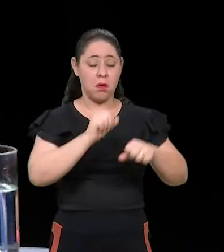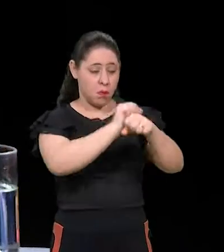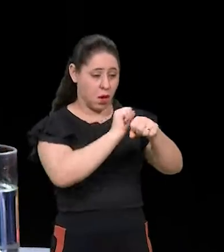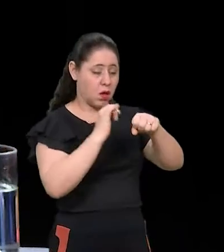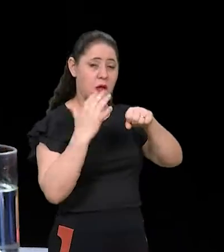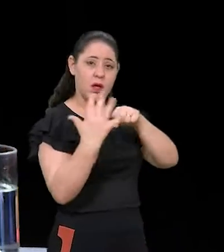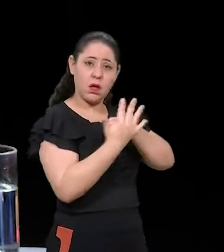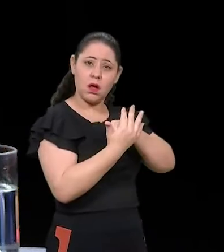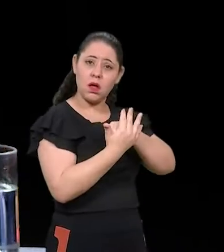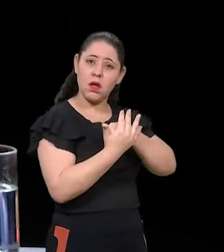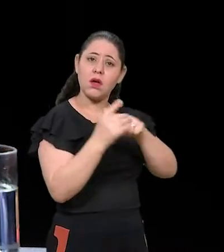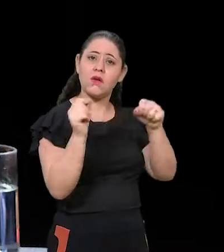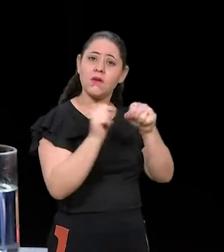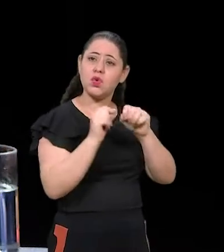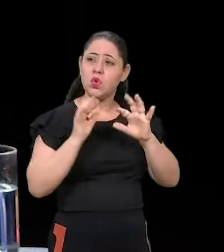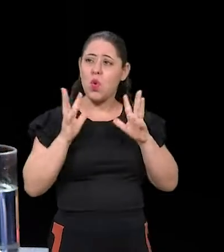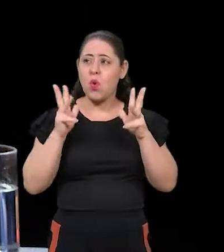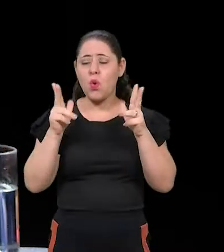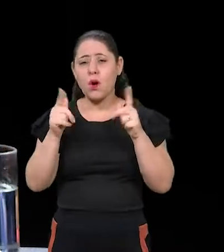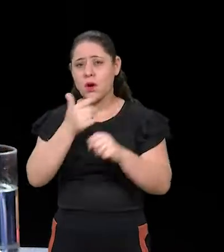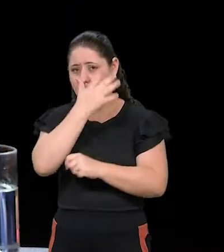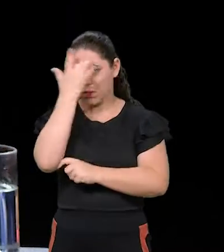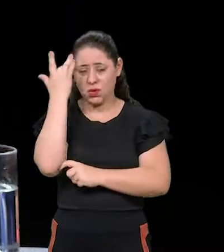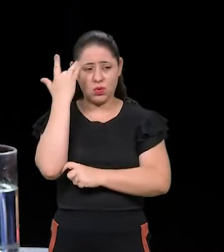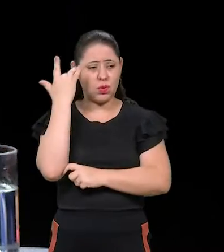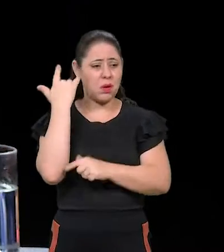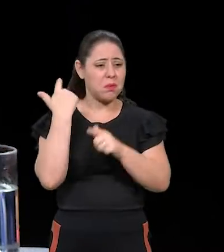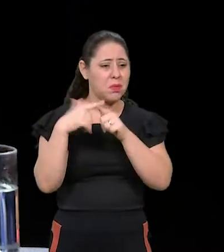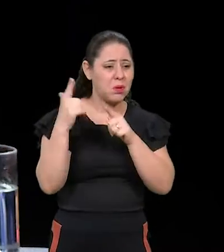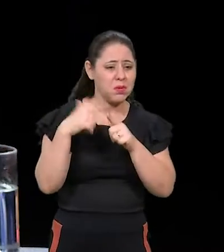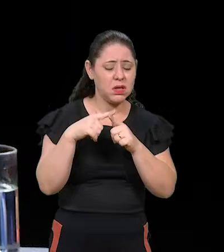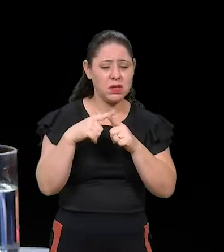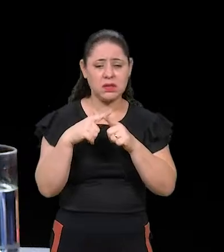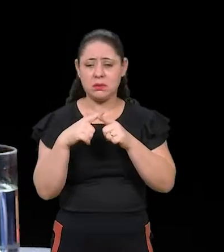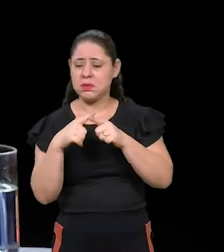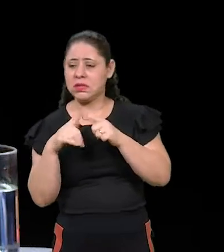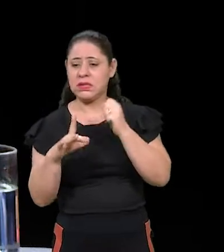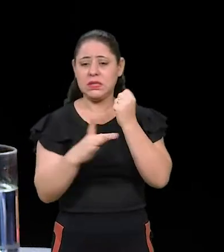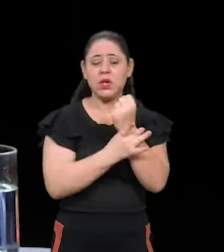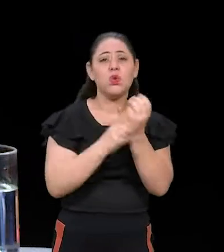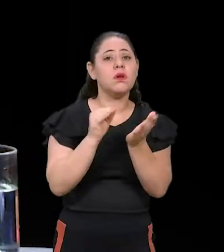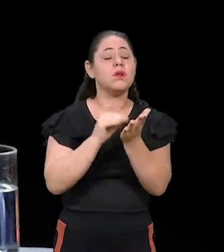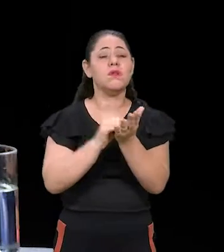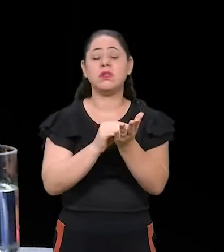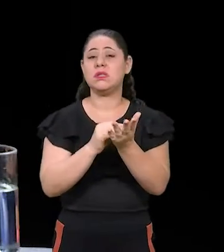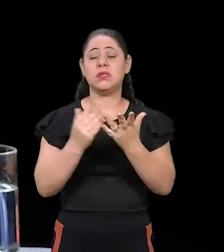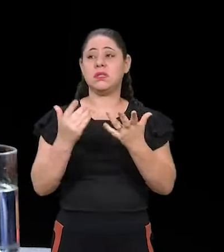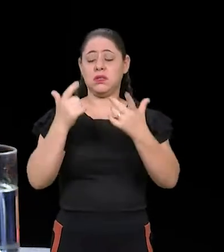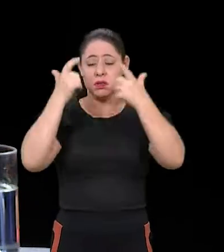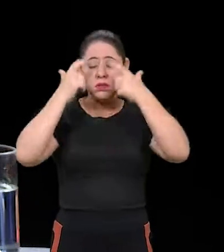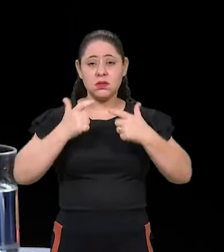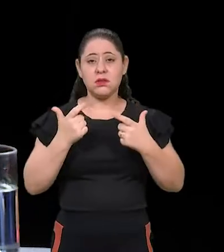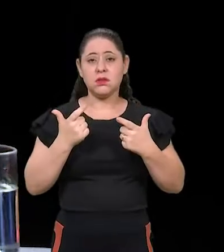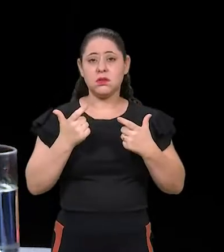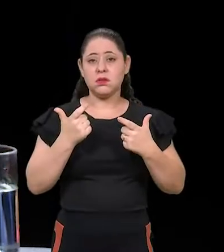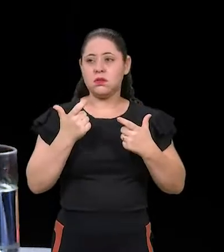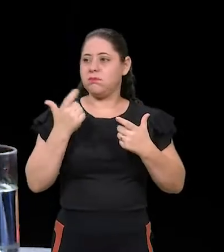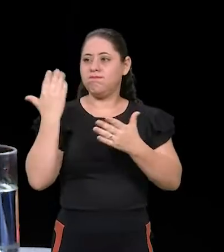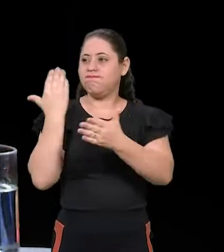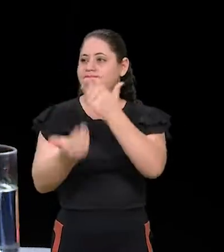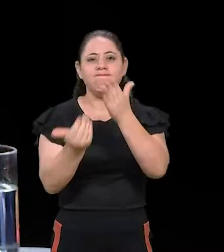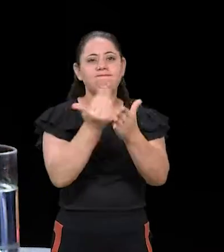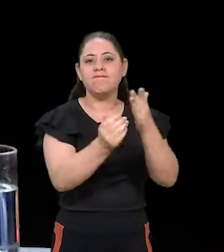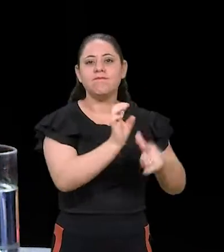todo mundo numa situação de insegurança muito grande, e não perder as esperanças e trabalhar